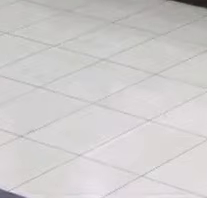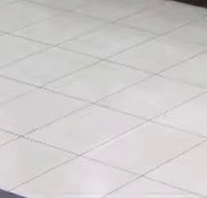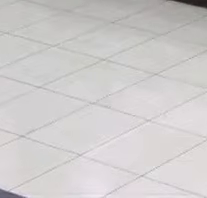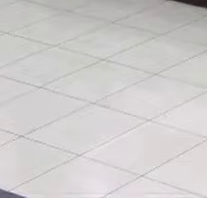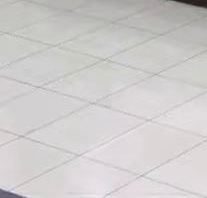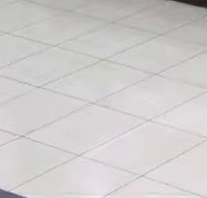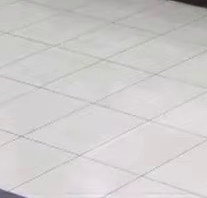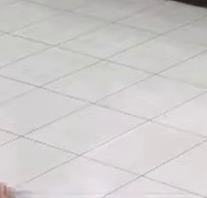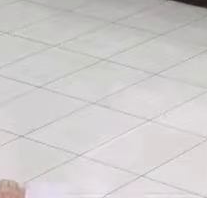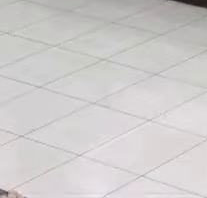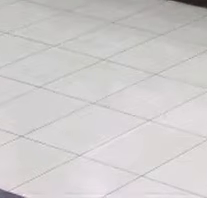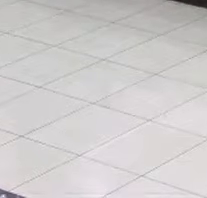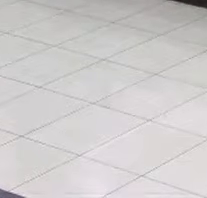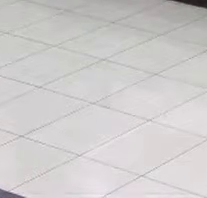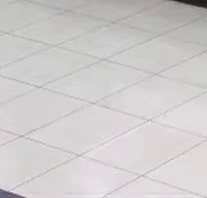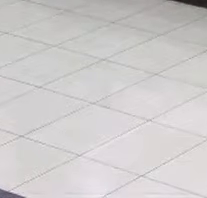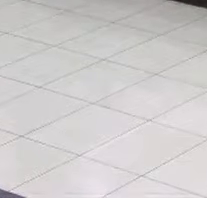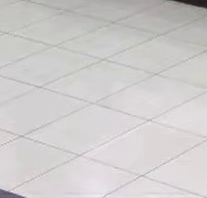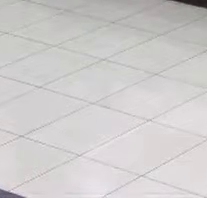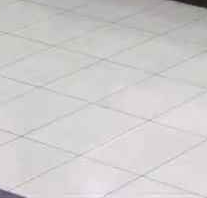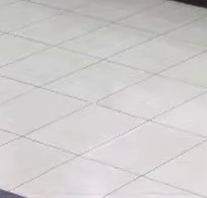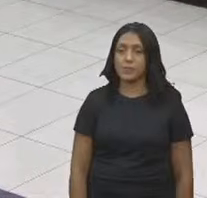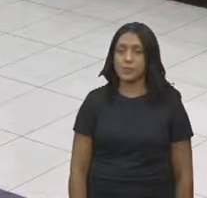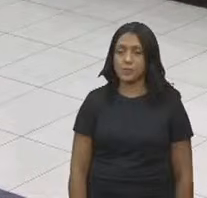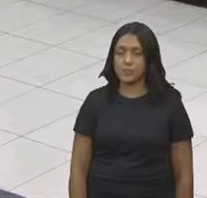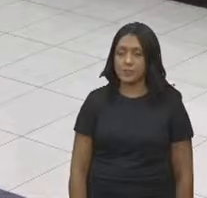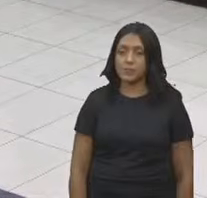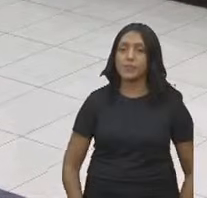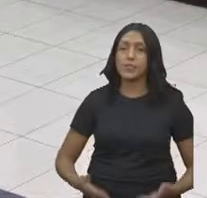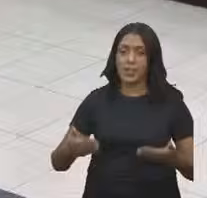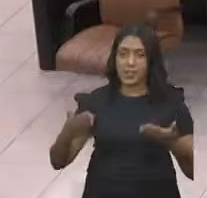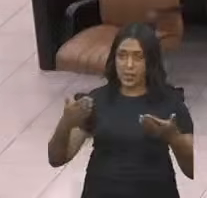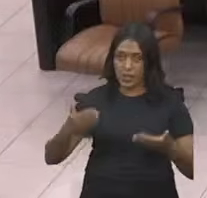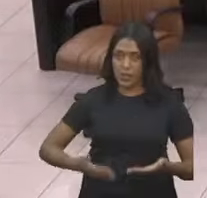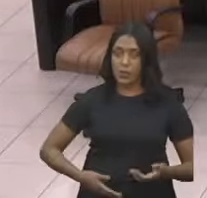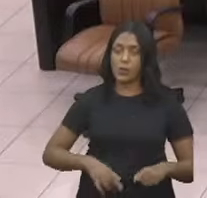Passaremos esse instante ao horário da tribuna.